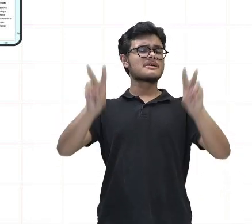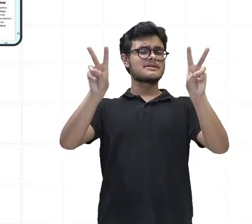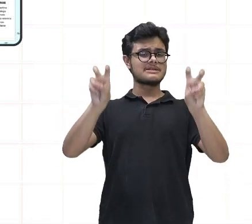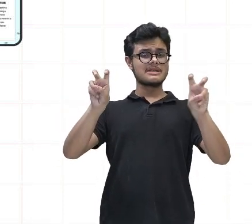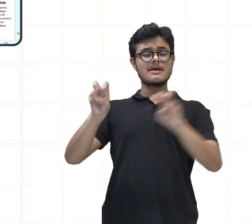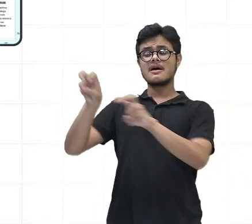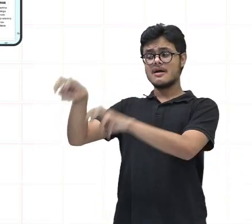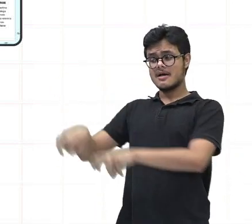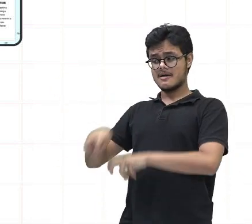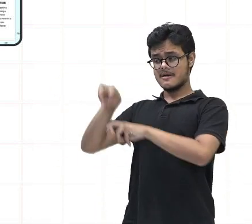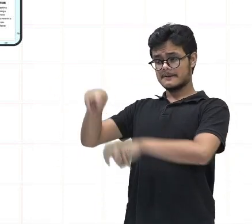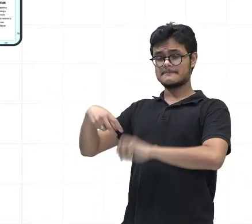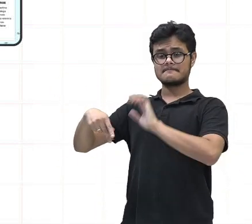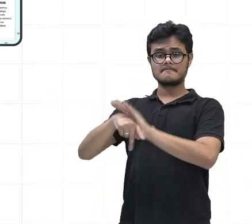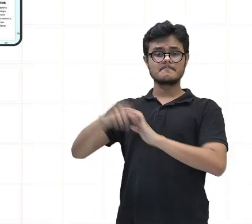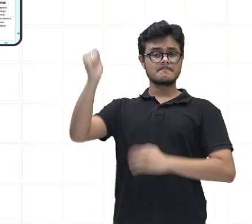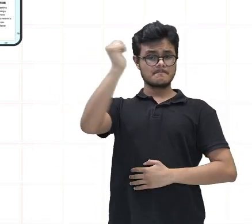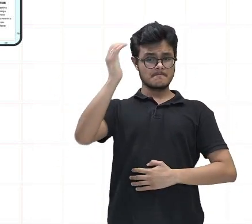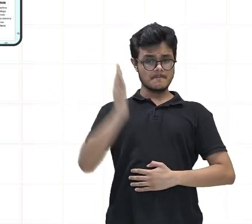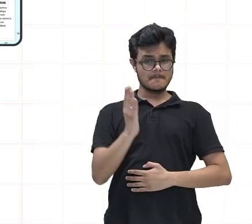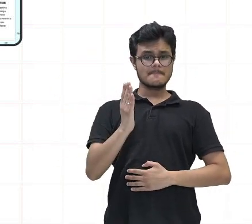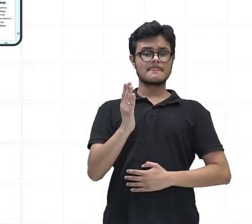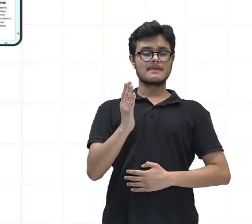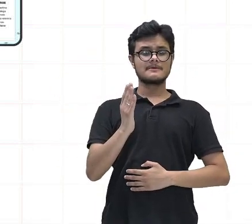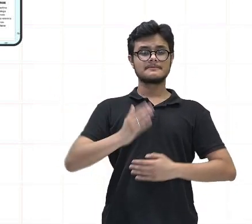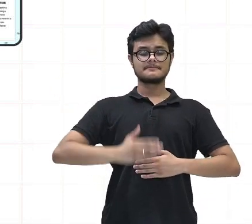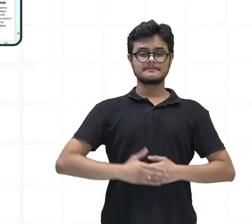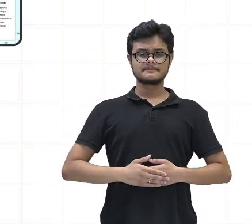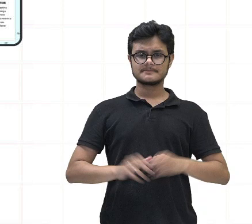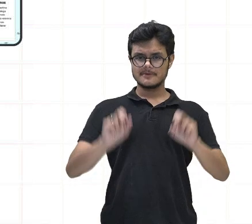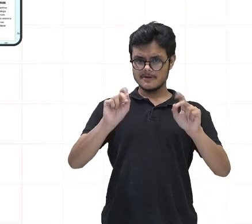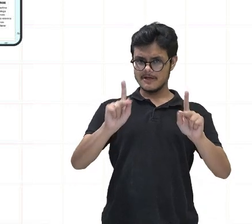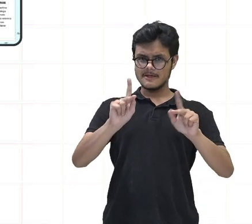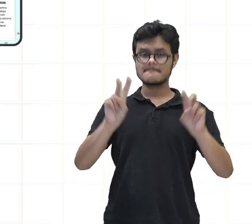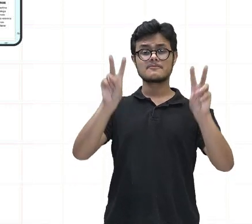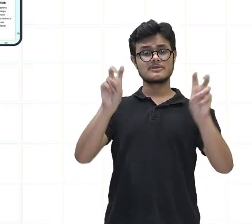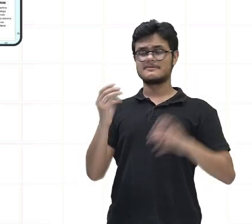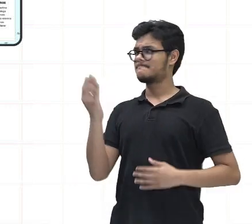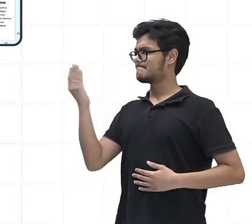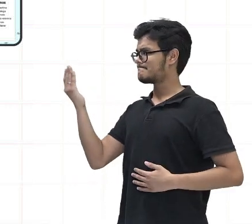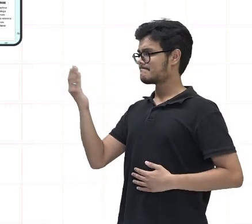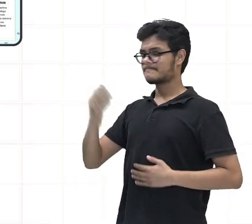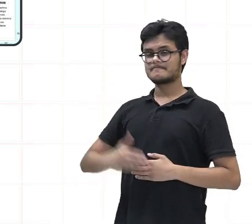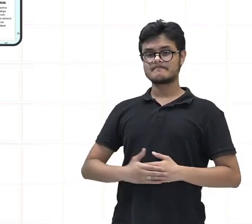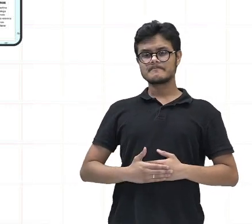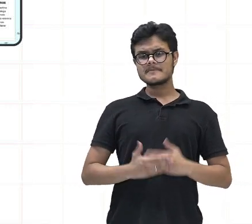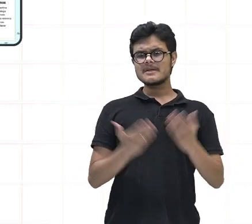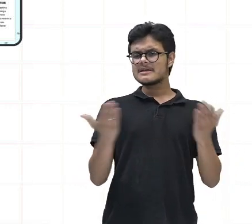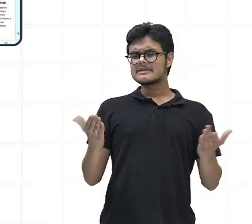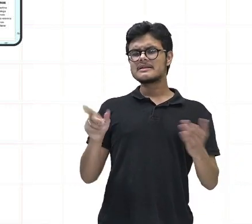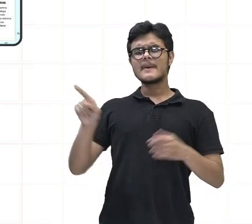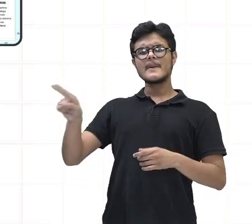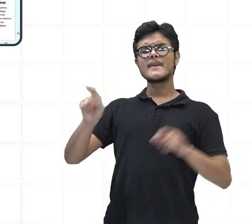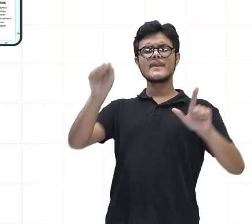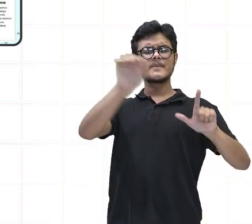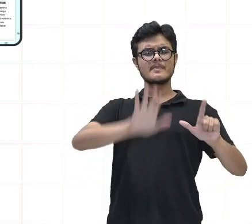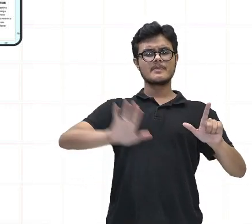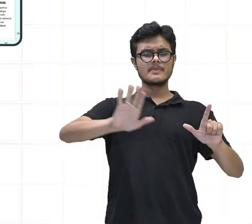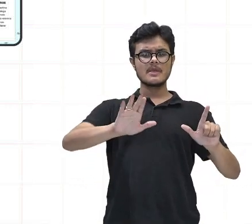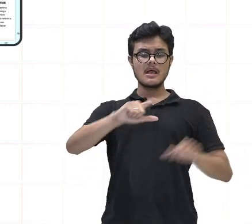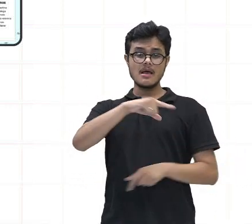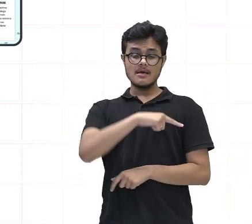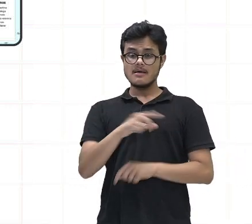no Brasil que é a temática do nosso mapa Então esse mapa aqui eh a gente